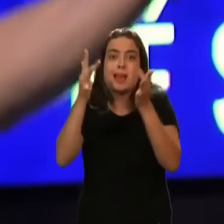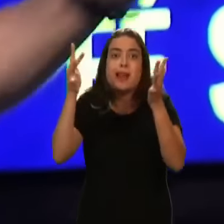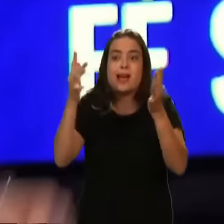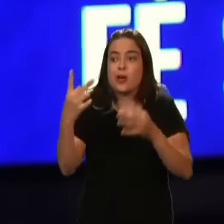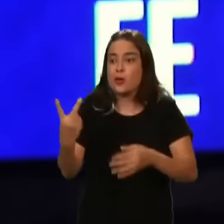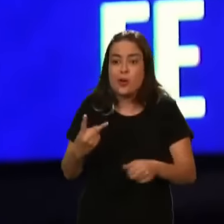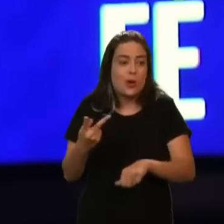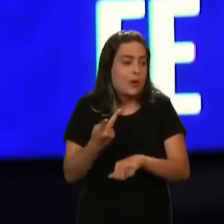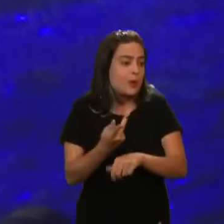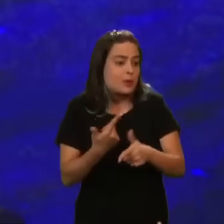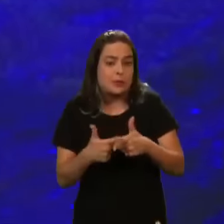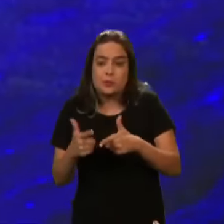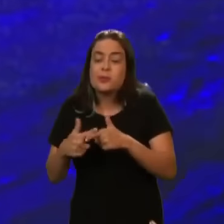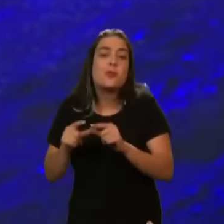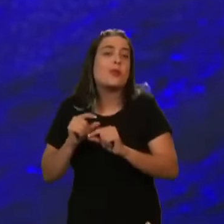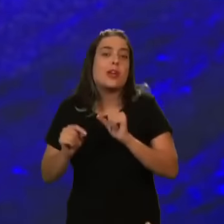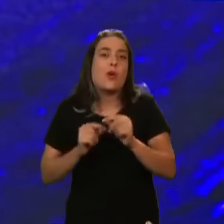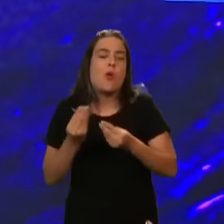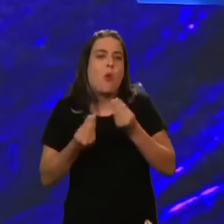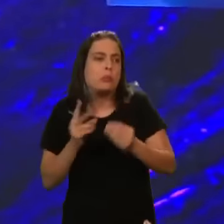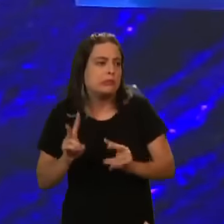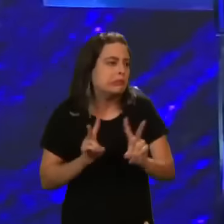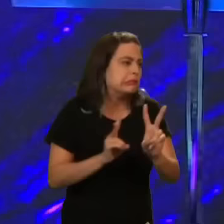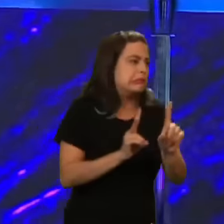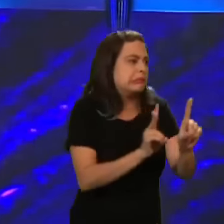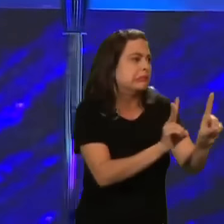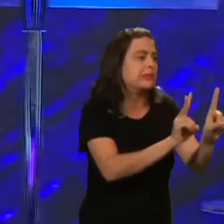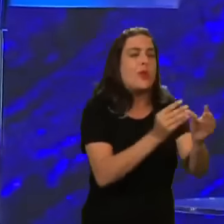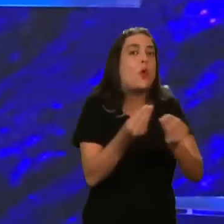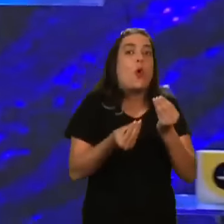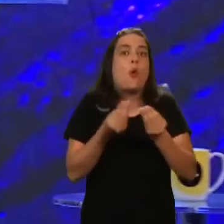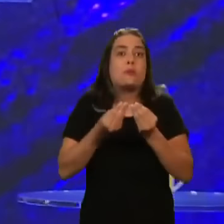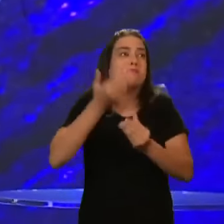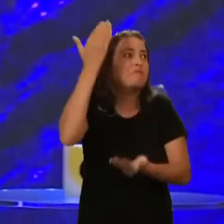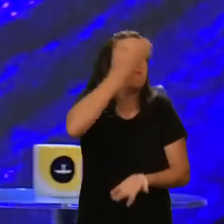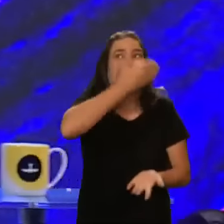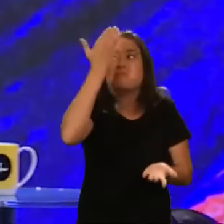problema: como é que vai seguir o homem? Mas não enxergo.